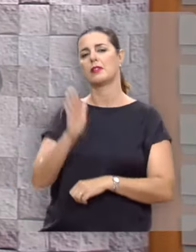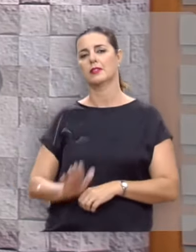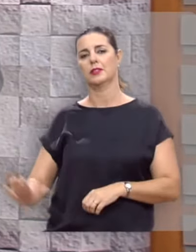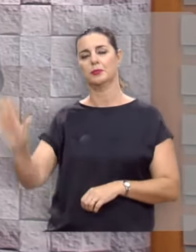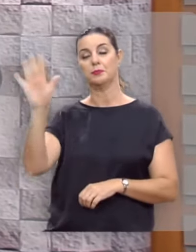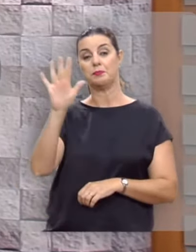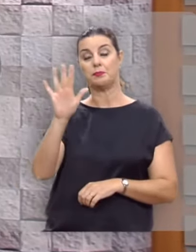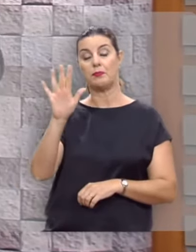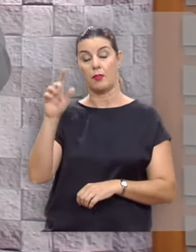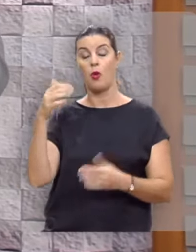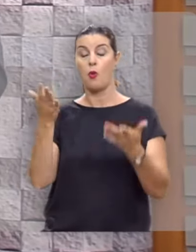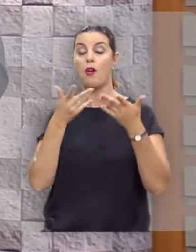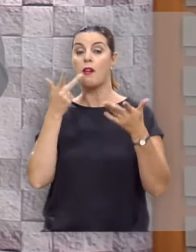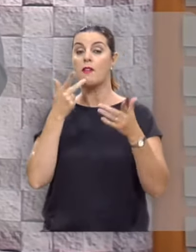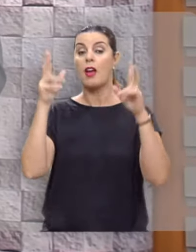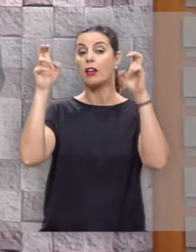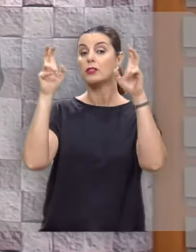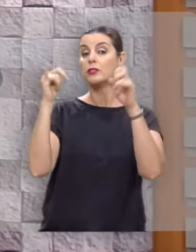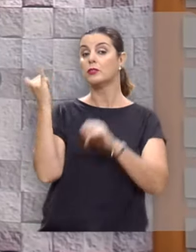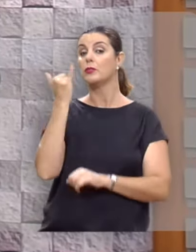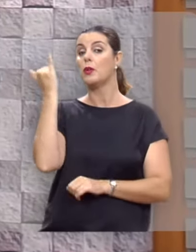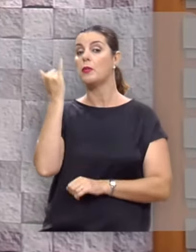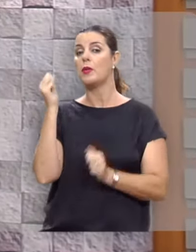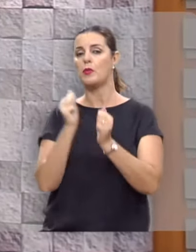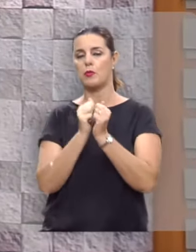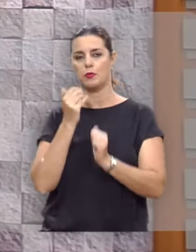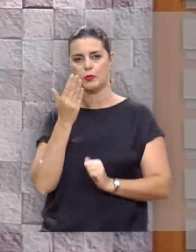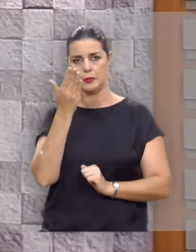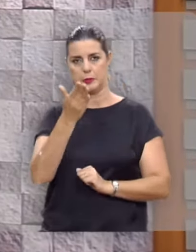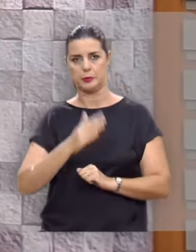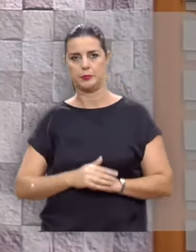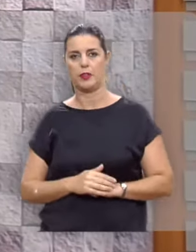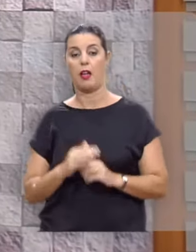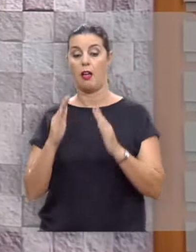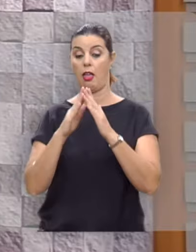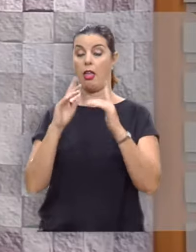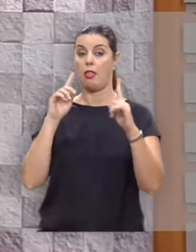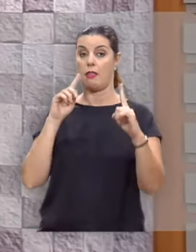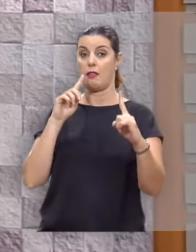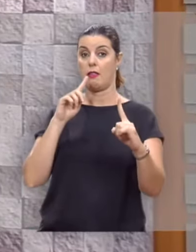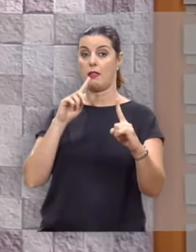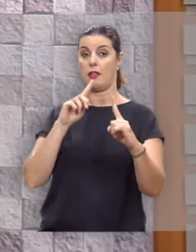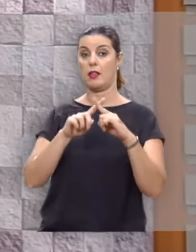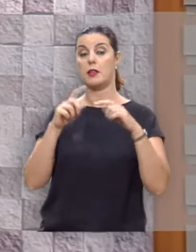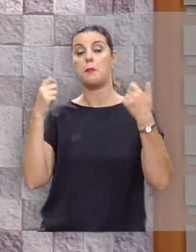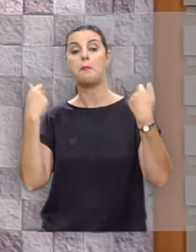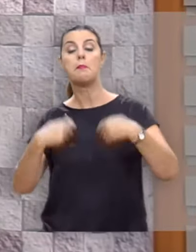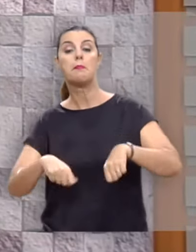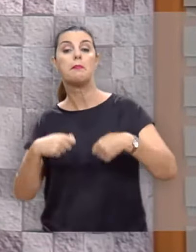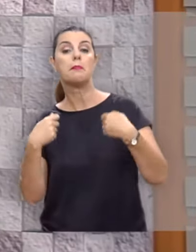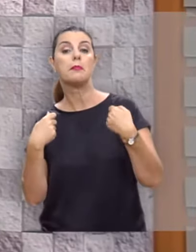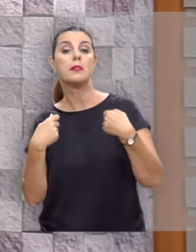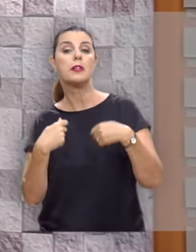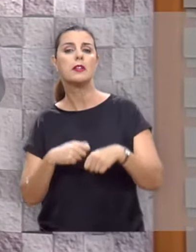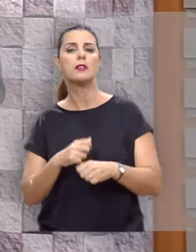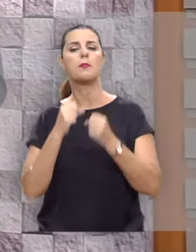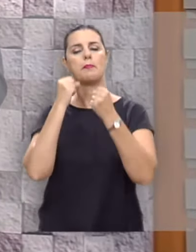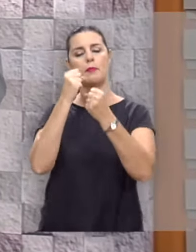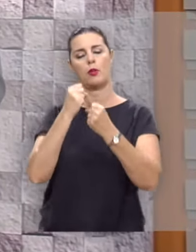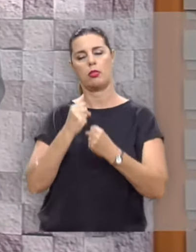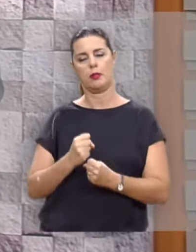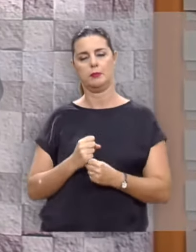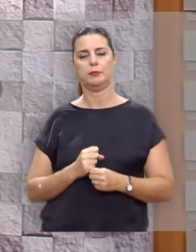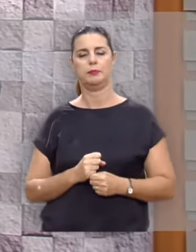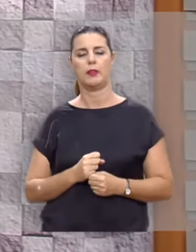brasileira. Hoje eu quero tratar de um assunto importantíssimo com você. A igreja precisa de